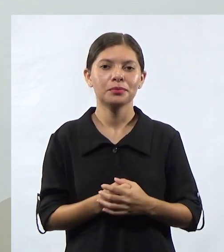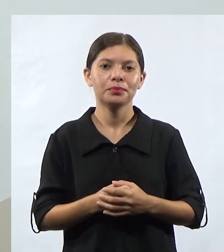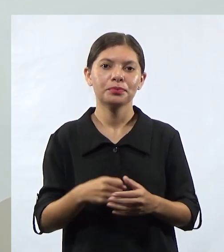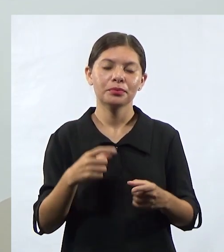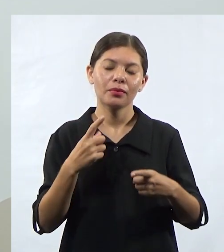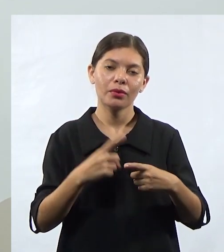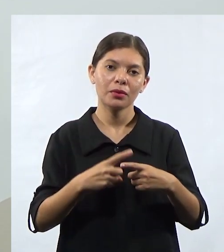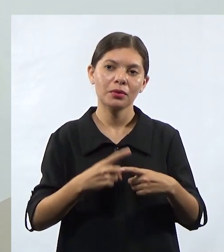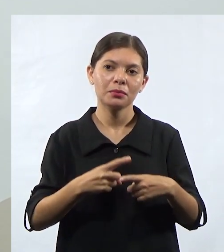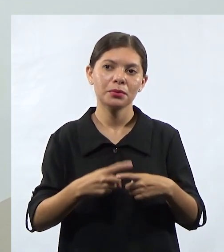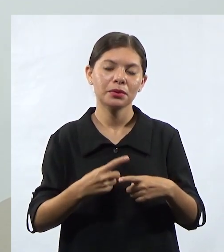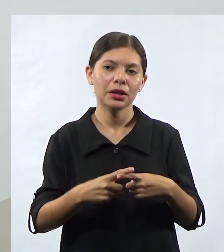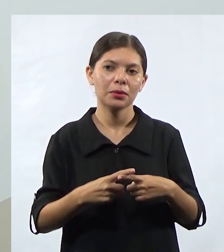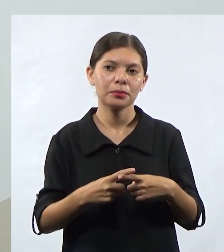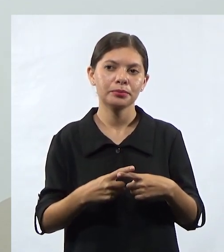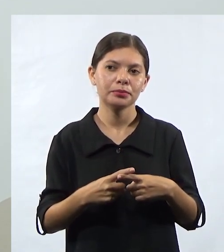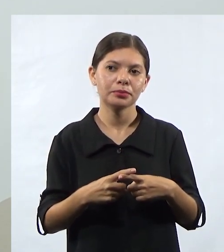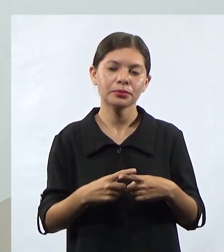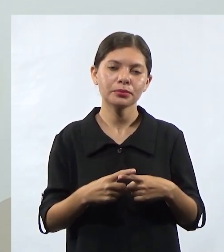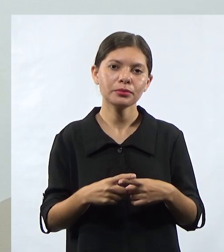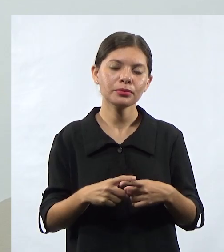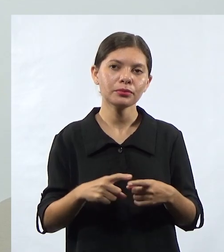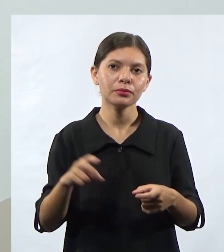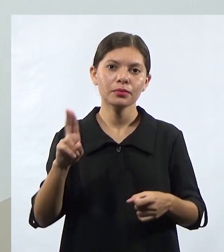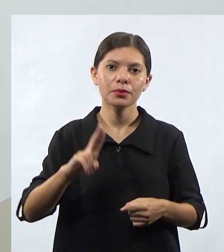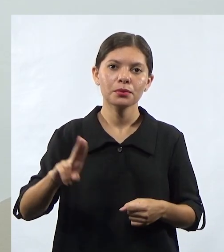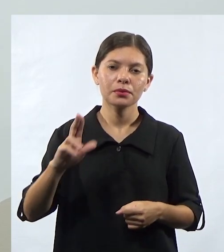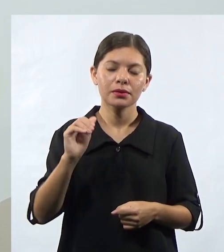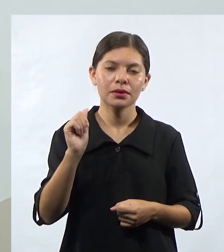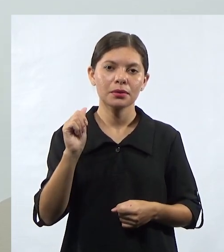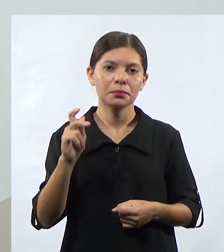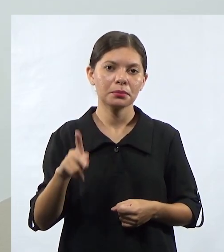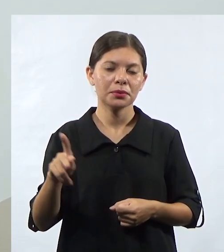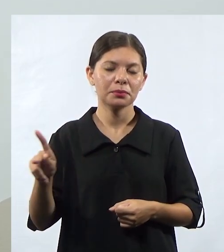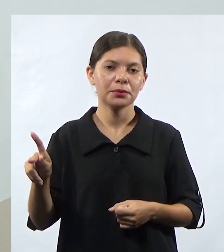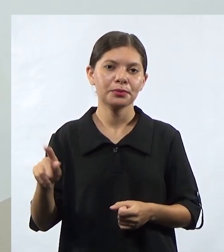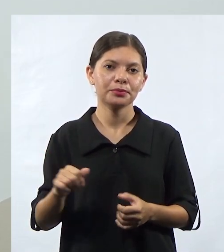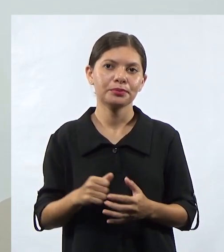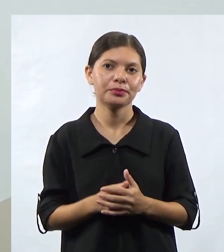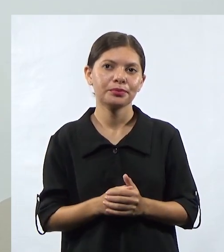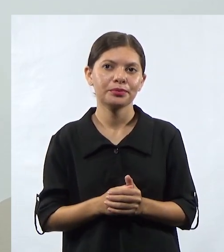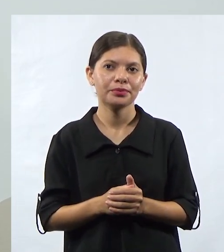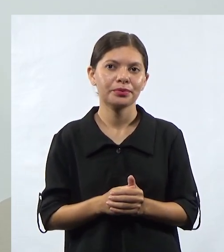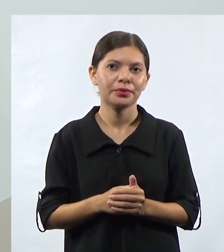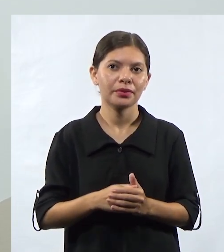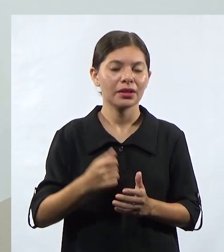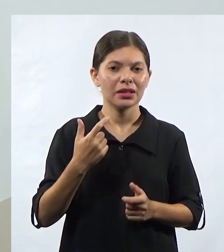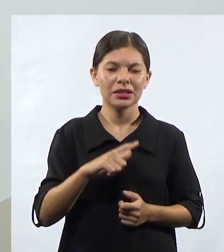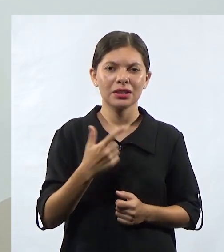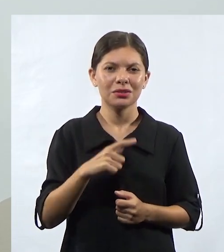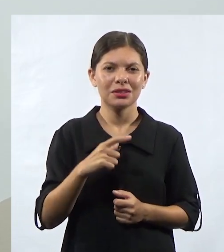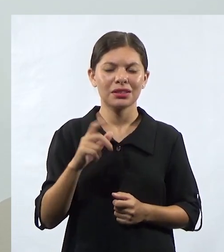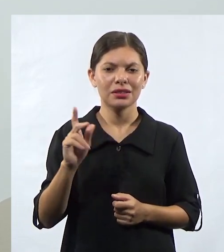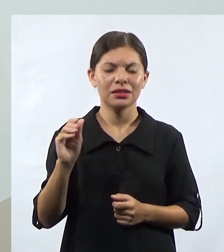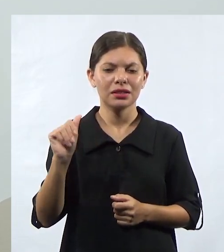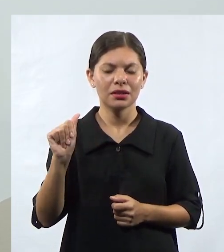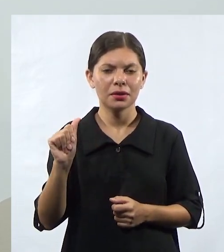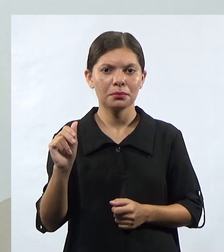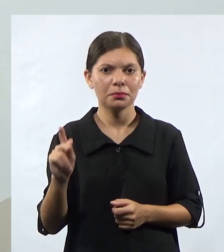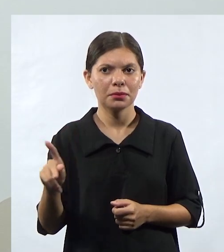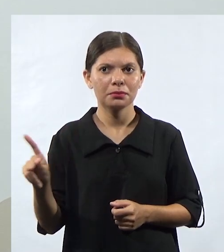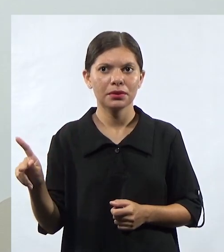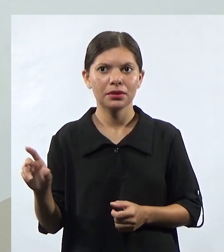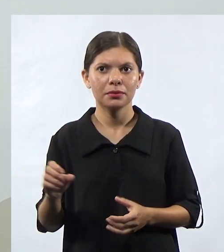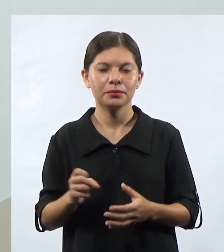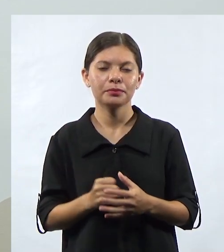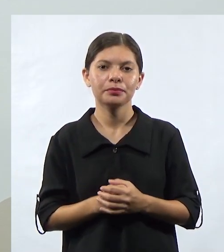degravar, você então tem que usar um aplicativo, ou se você não tiver o aplicativo no seu celular,